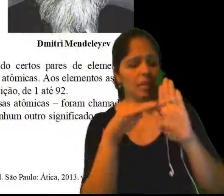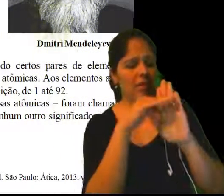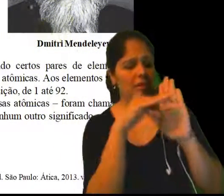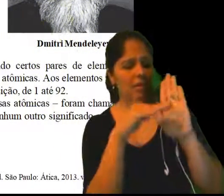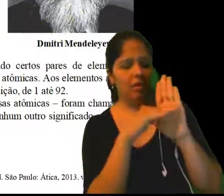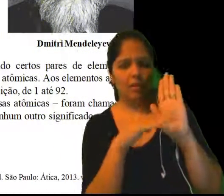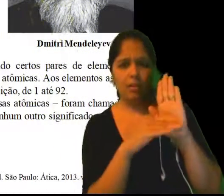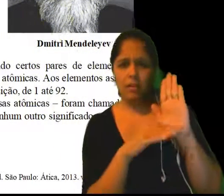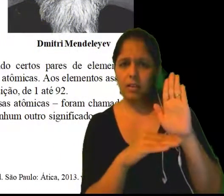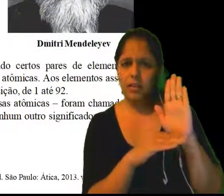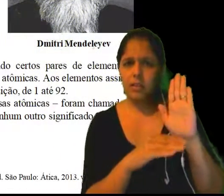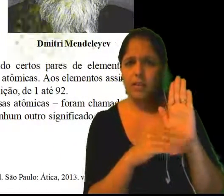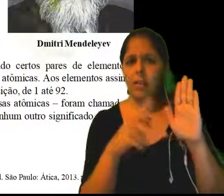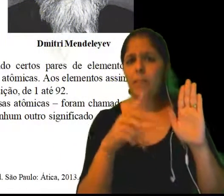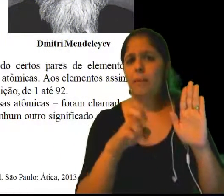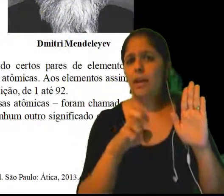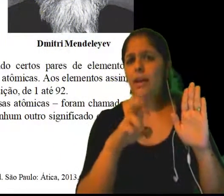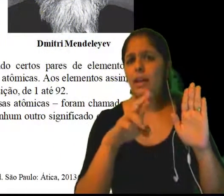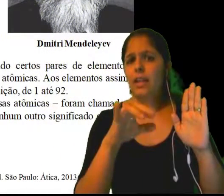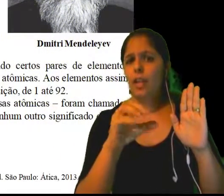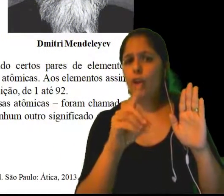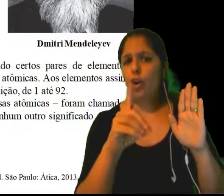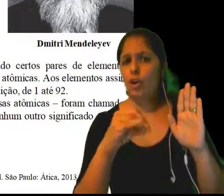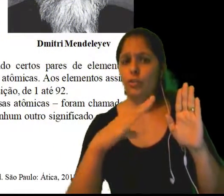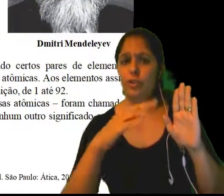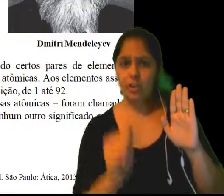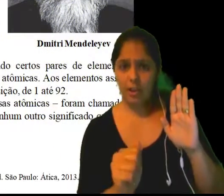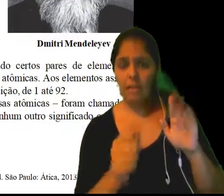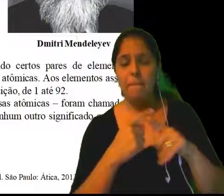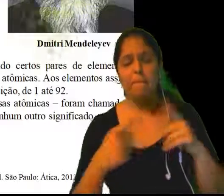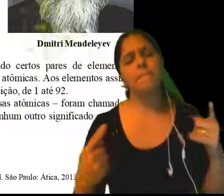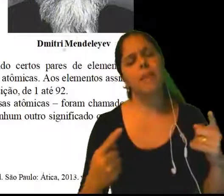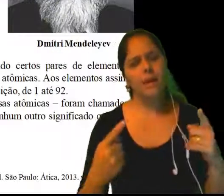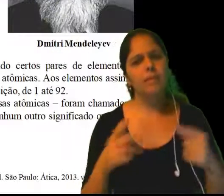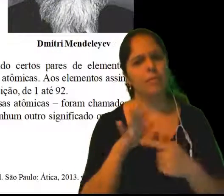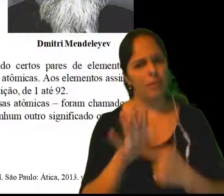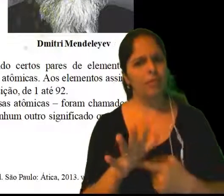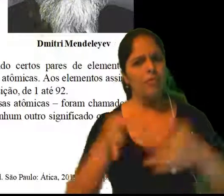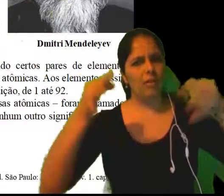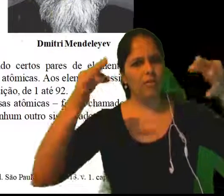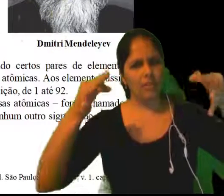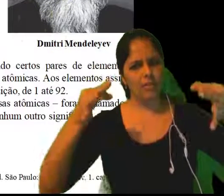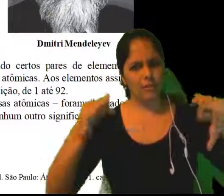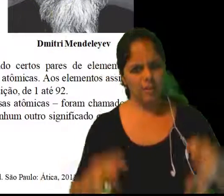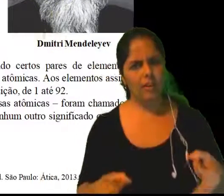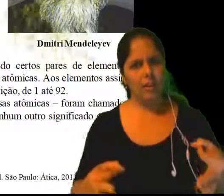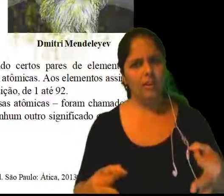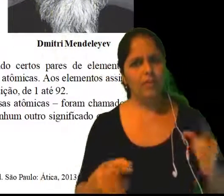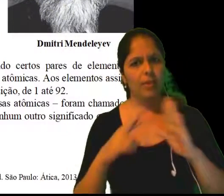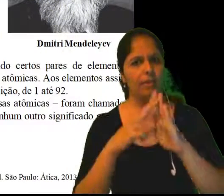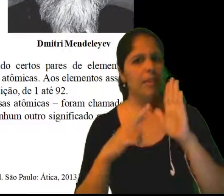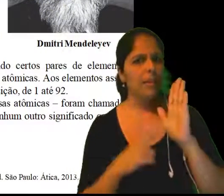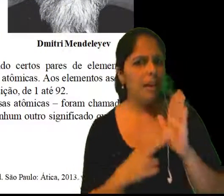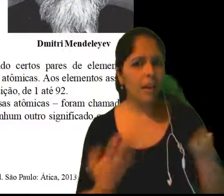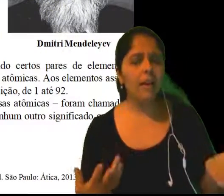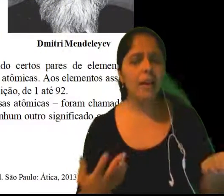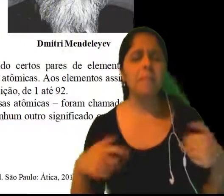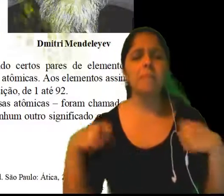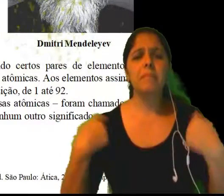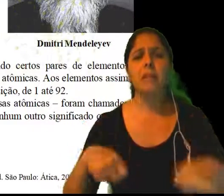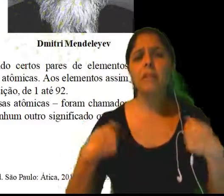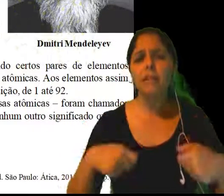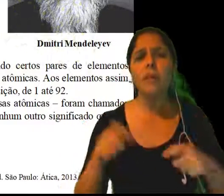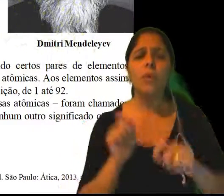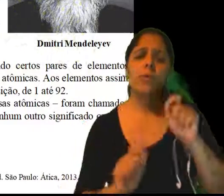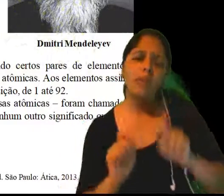em relação às propriedades químicas. Porém, para garantir essa regularidade, ele teve